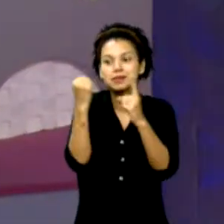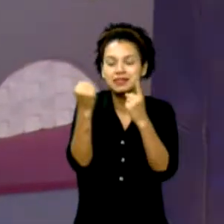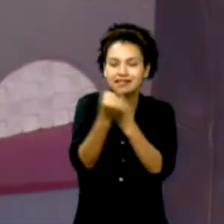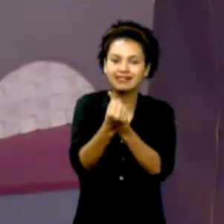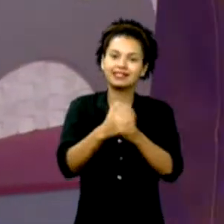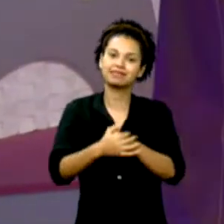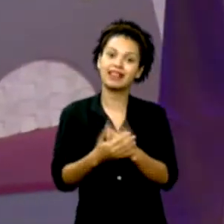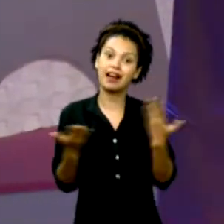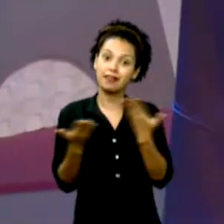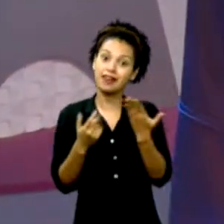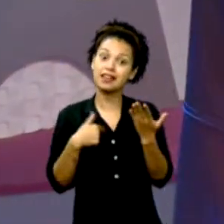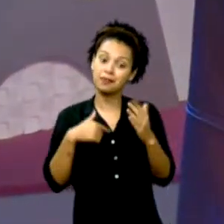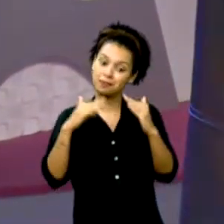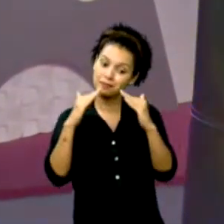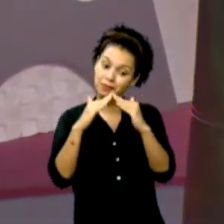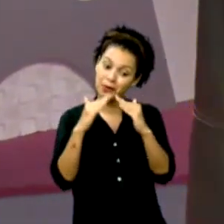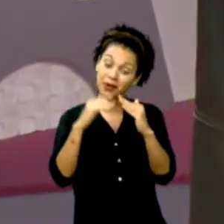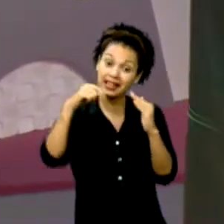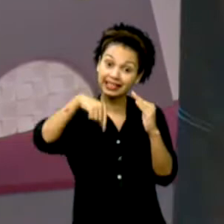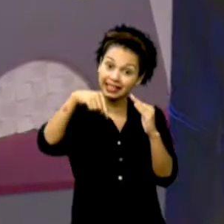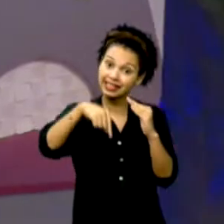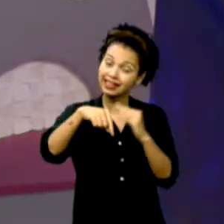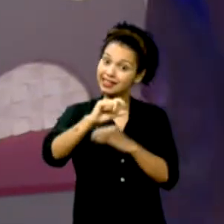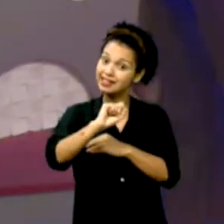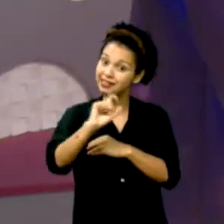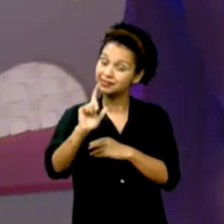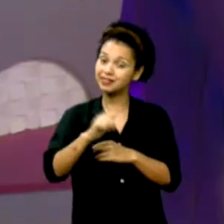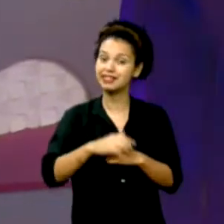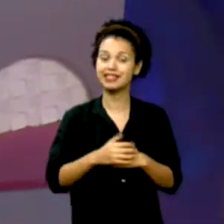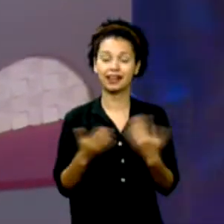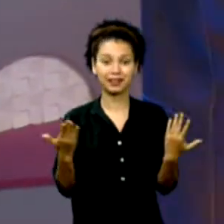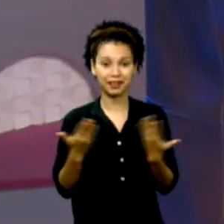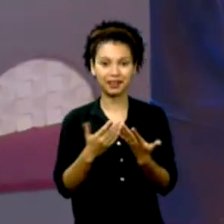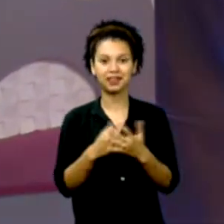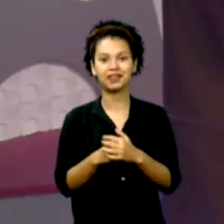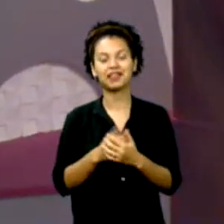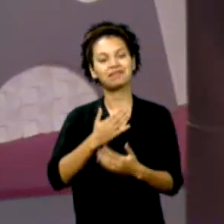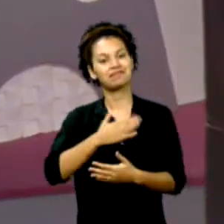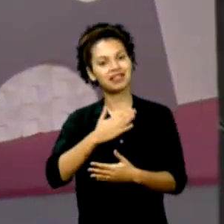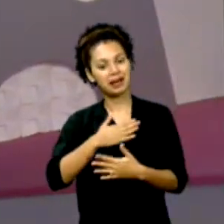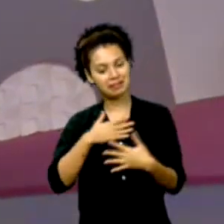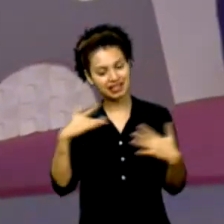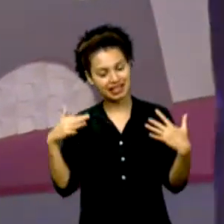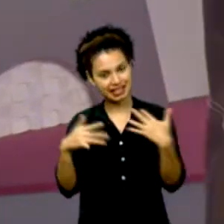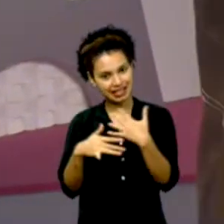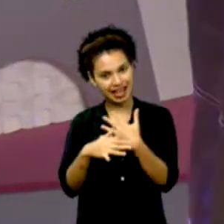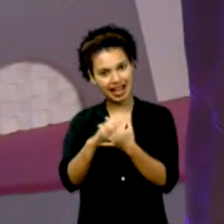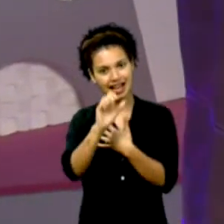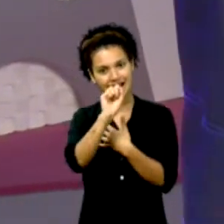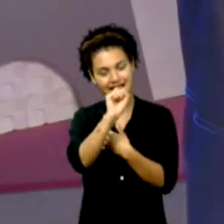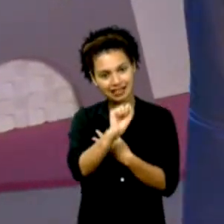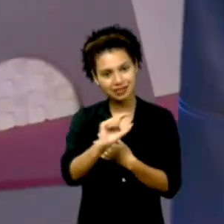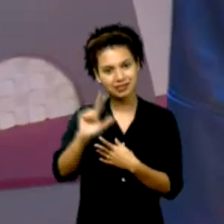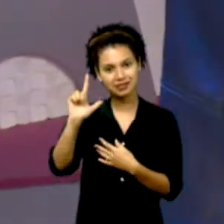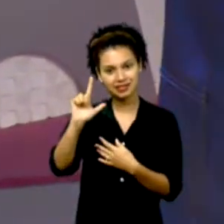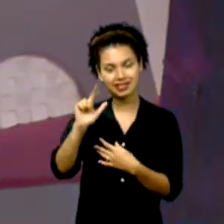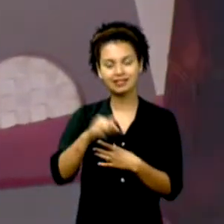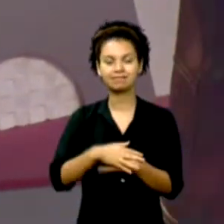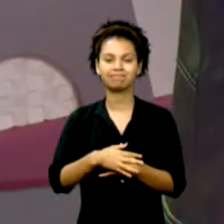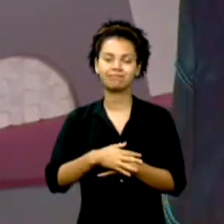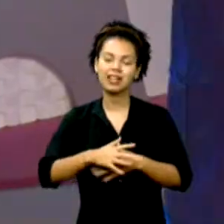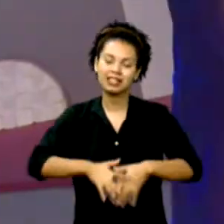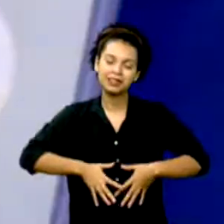estou morando aqui, viu? Então, que maravilhoso. Estou morando aqui agora, na minha cidade, São Luís. Né? E é uma